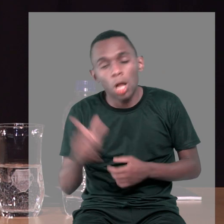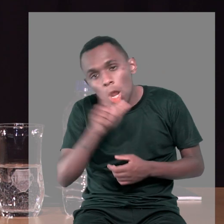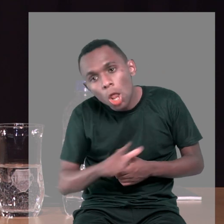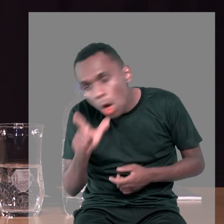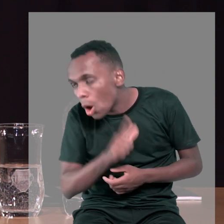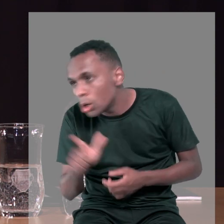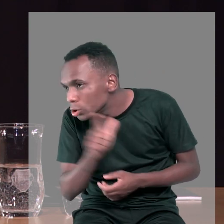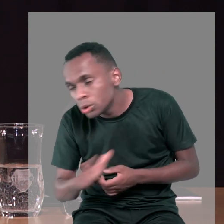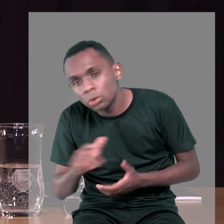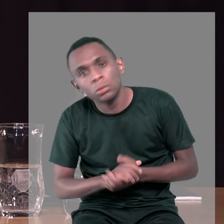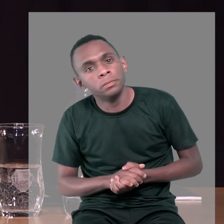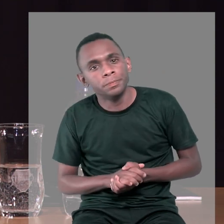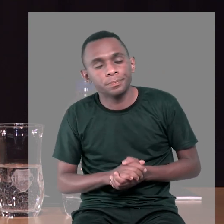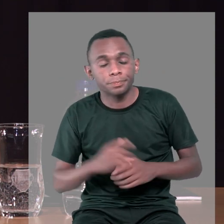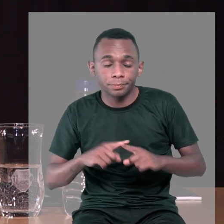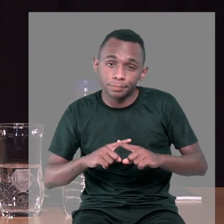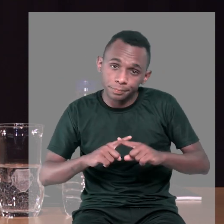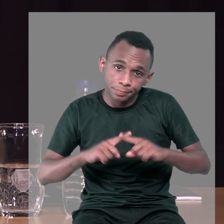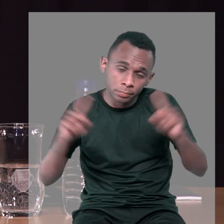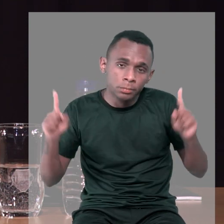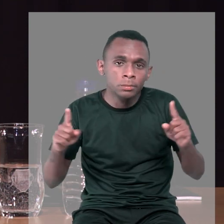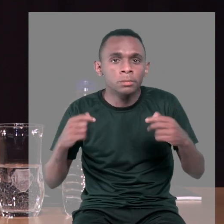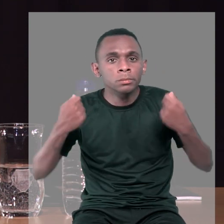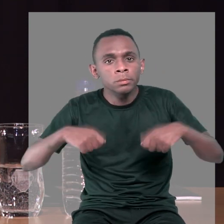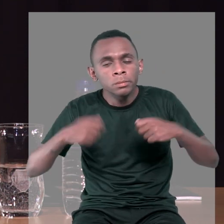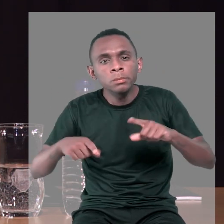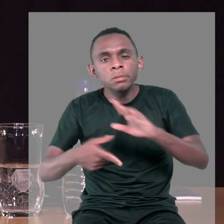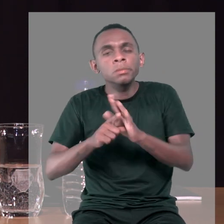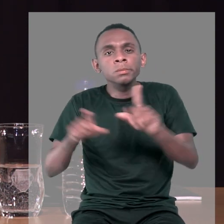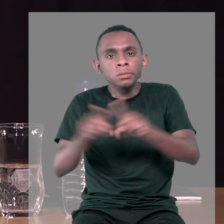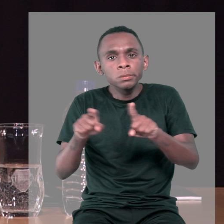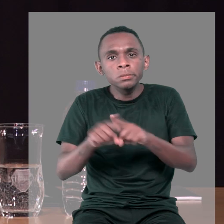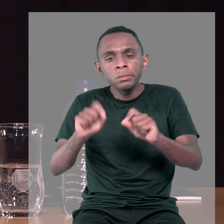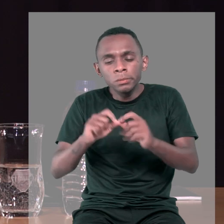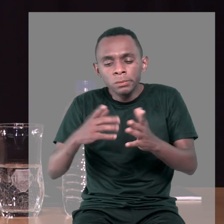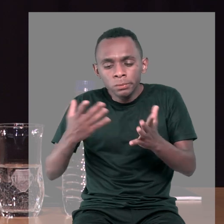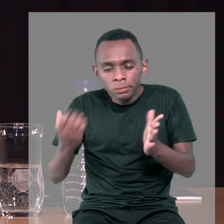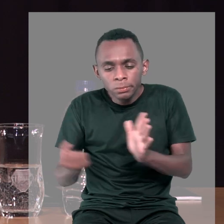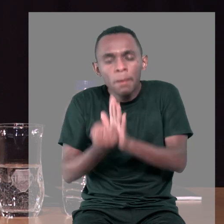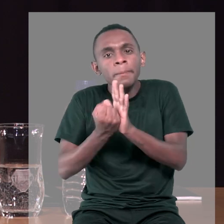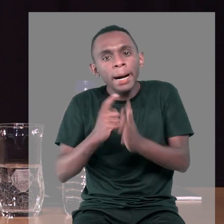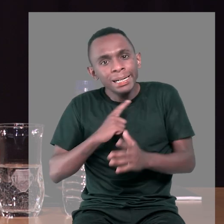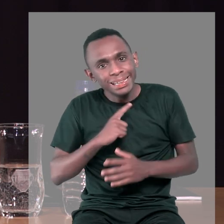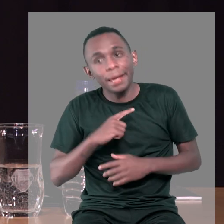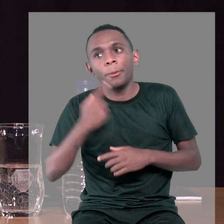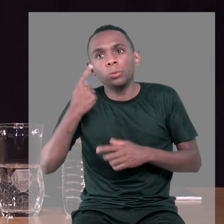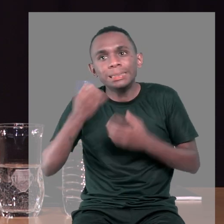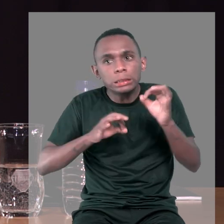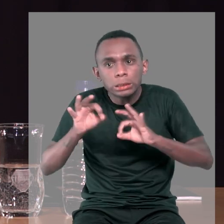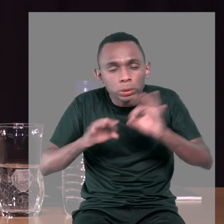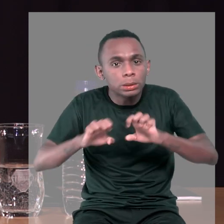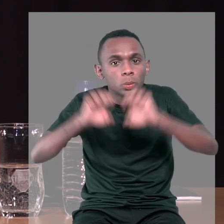veritativa comum para que nós possamos discutir sobre alguma coisa. É uma